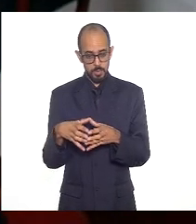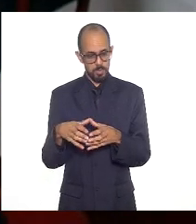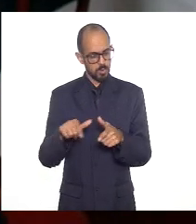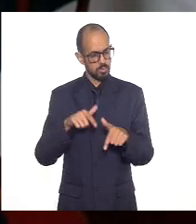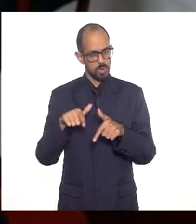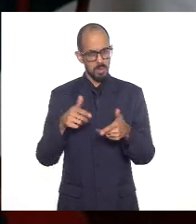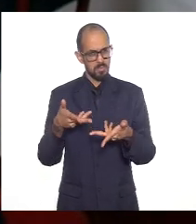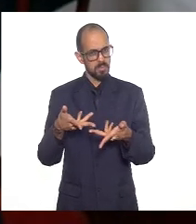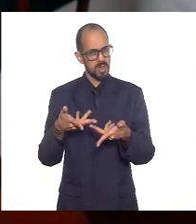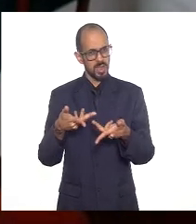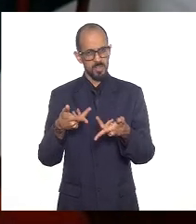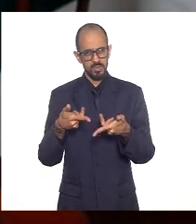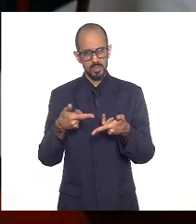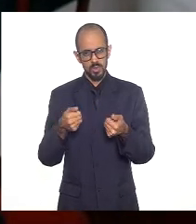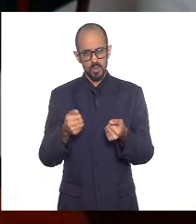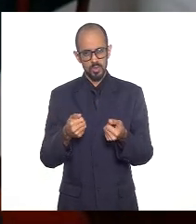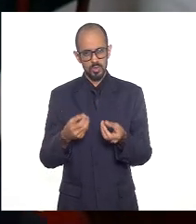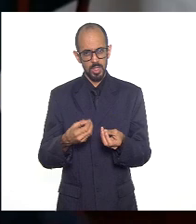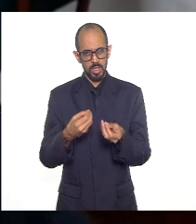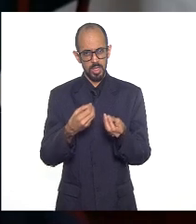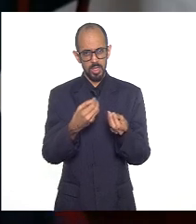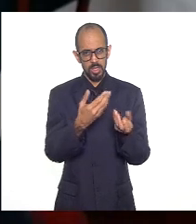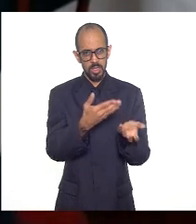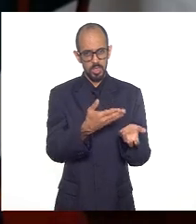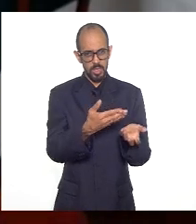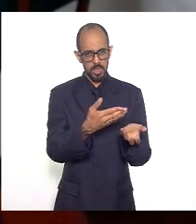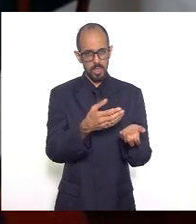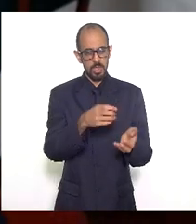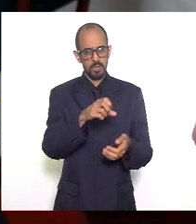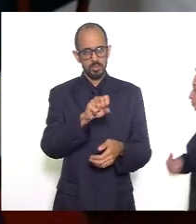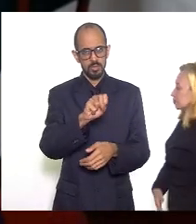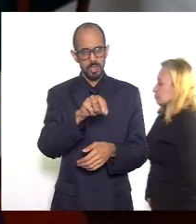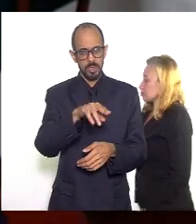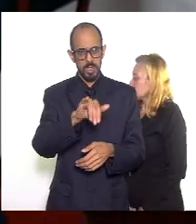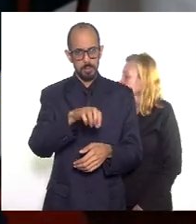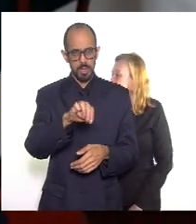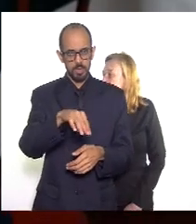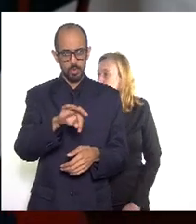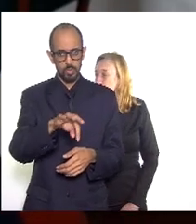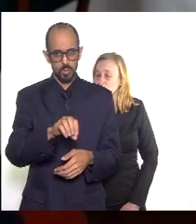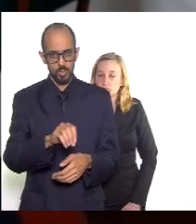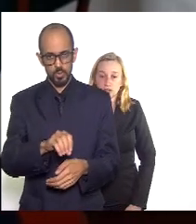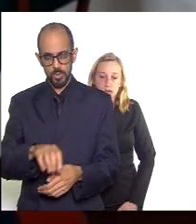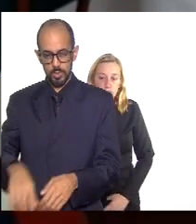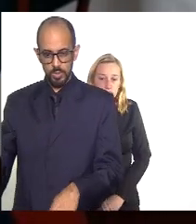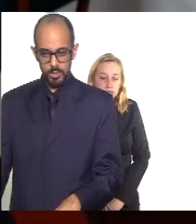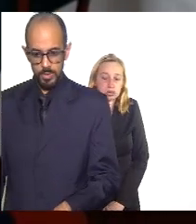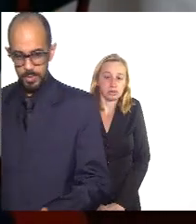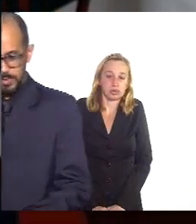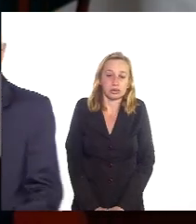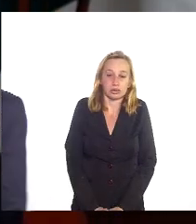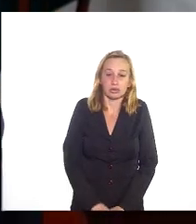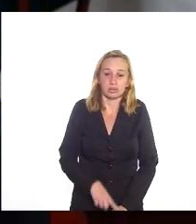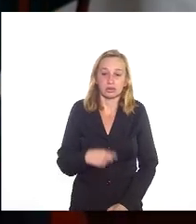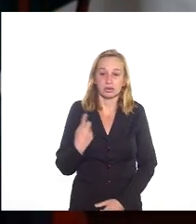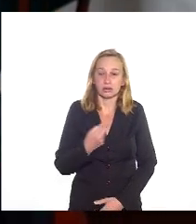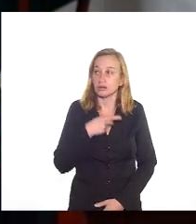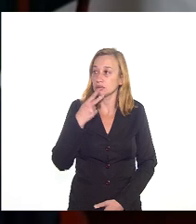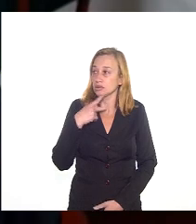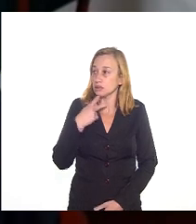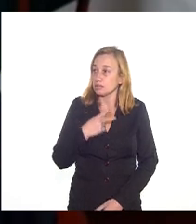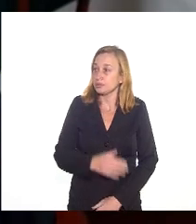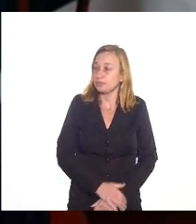fez na concessão do saneamento. Magnífico. Nós estamos falando de